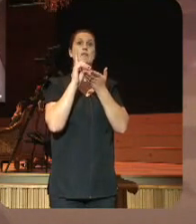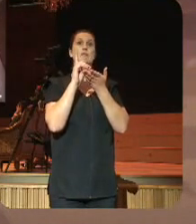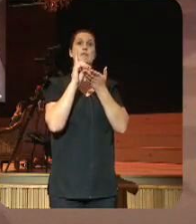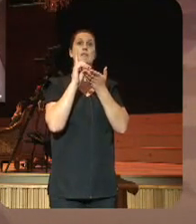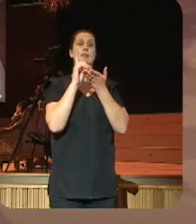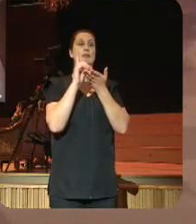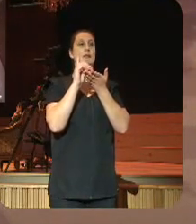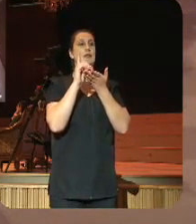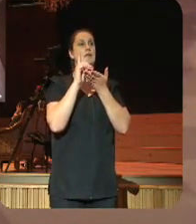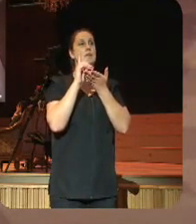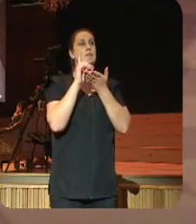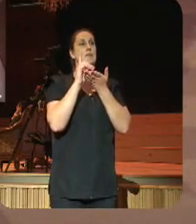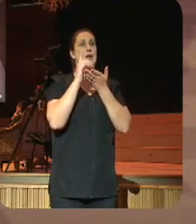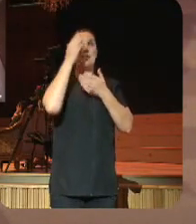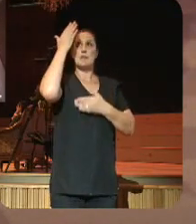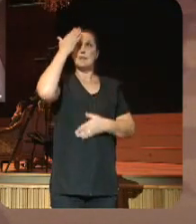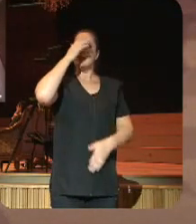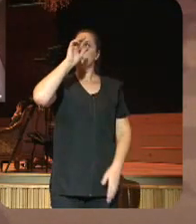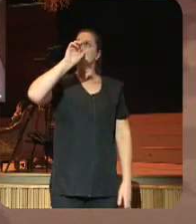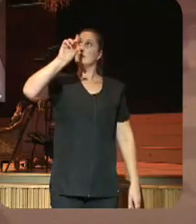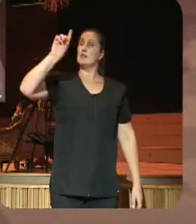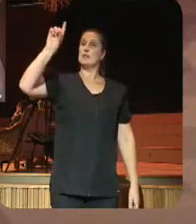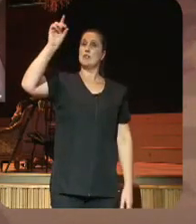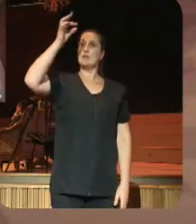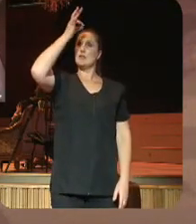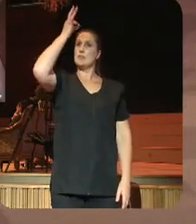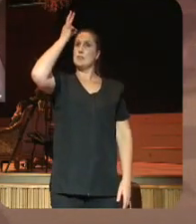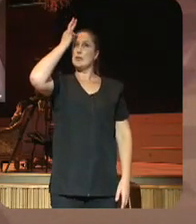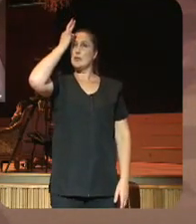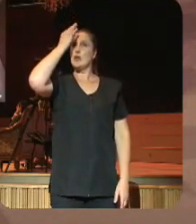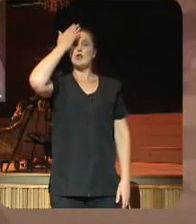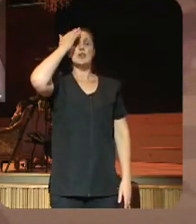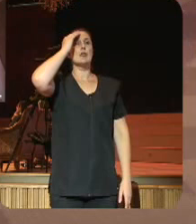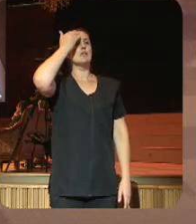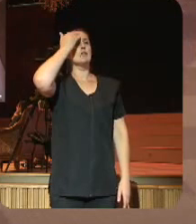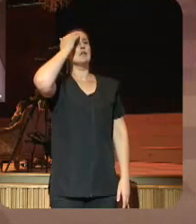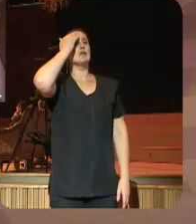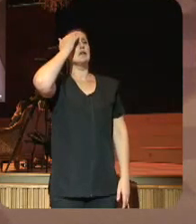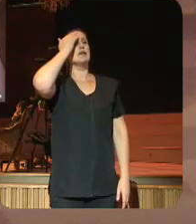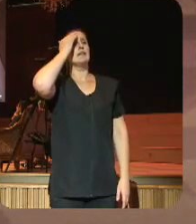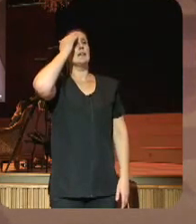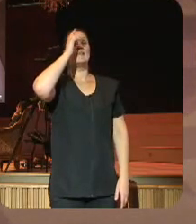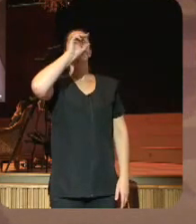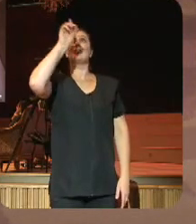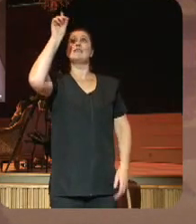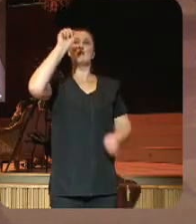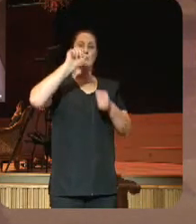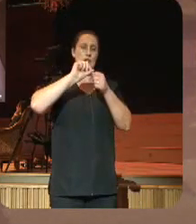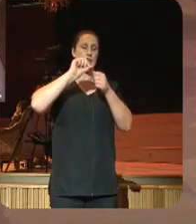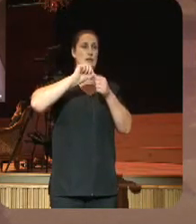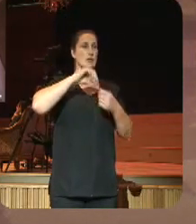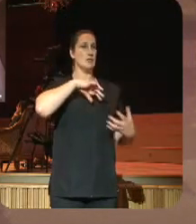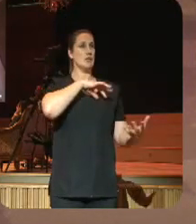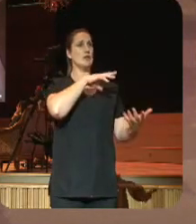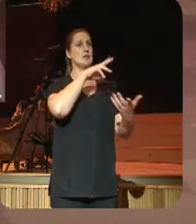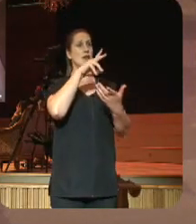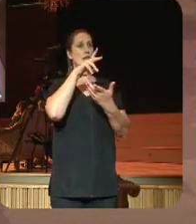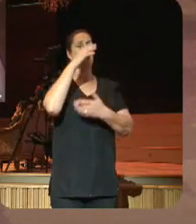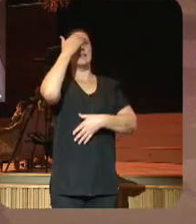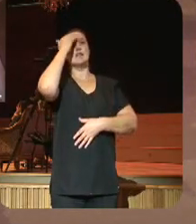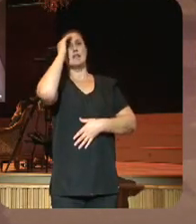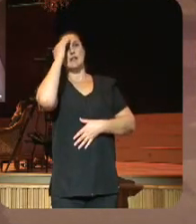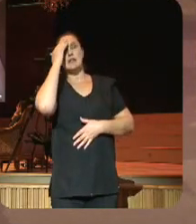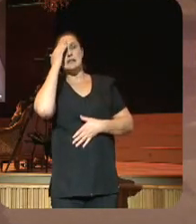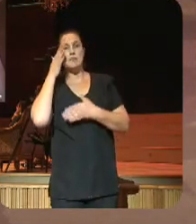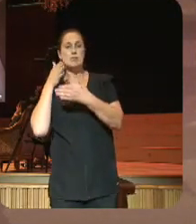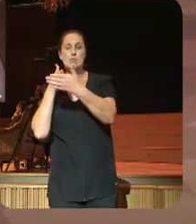pela presença do Espírito, a compreender a revelação natural, aquilo que Deus está fazendo nessa terra, a discernir os